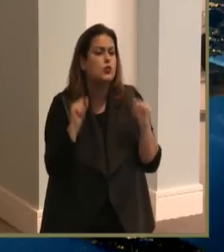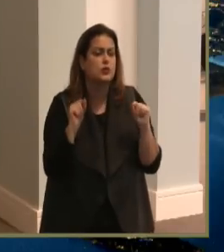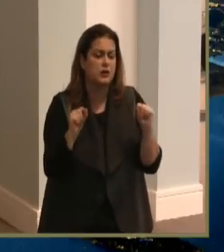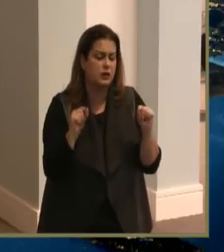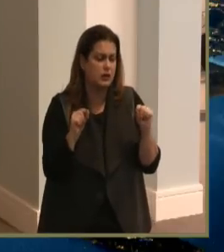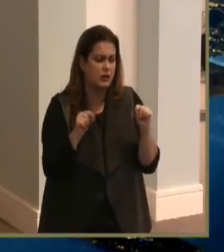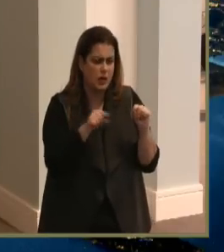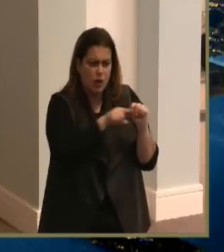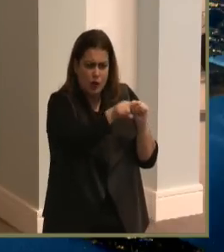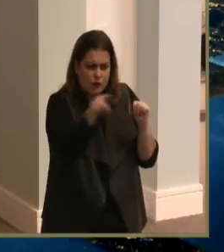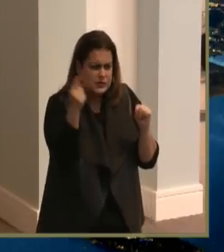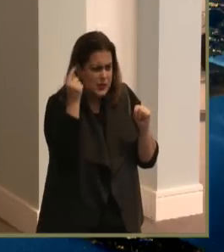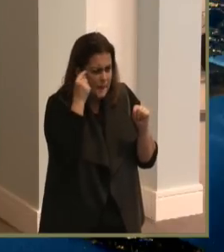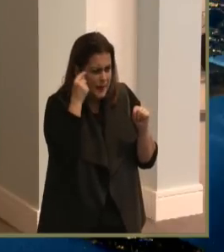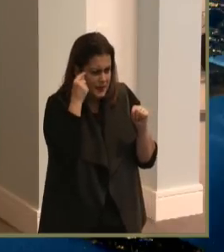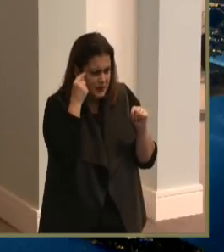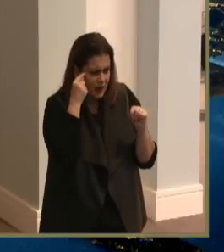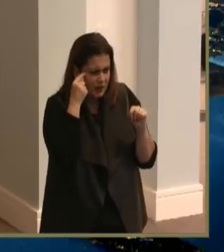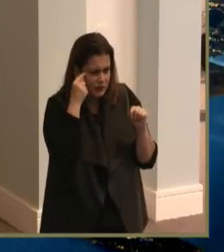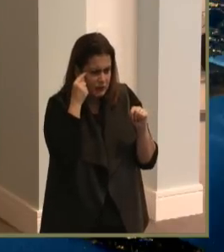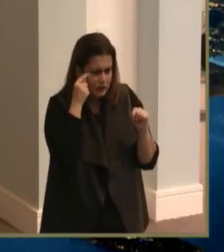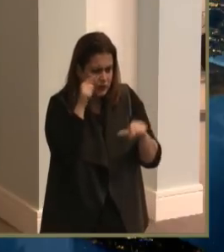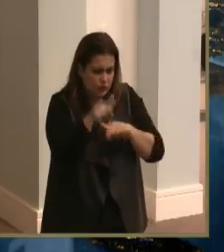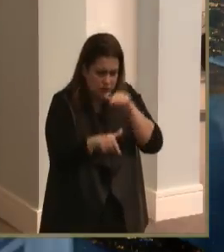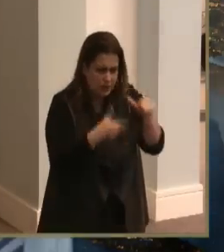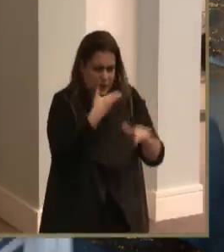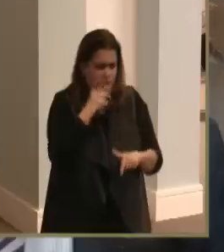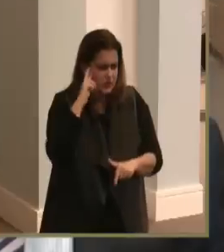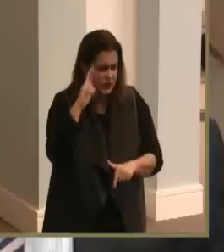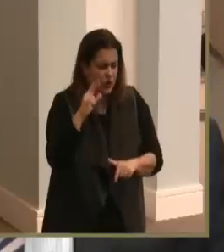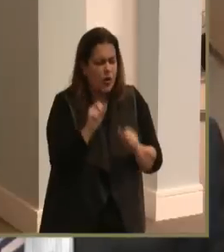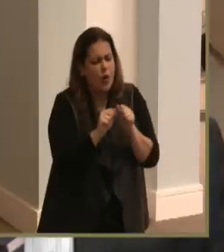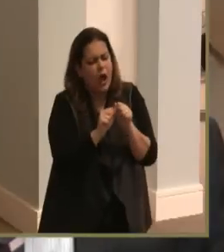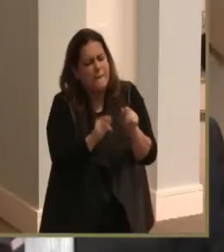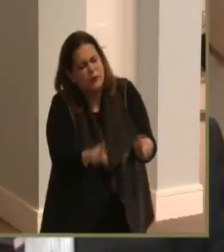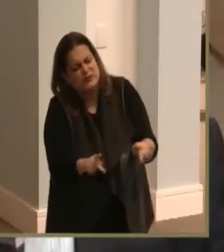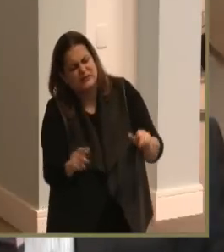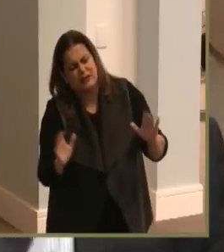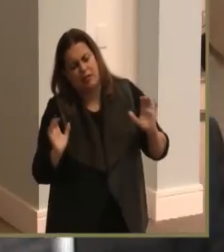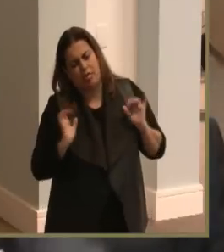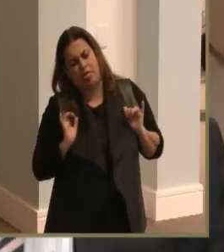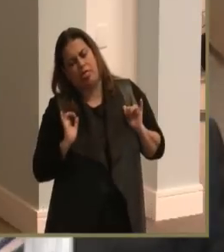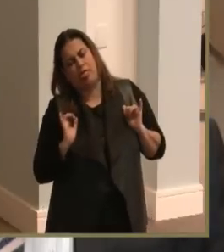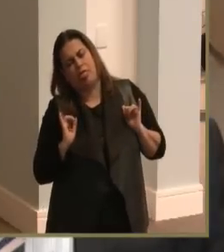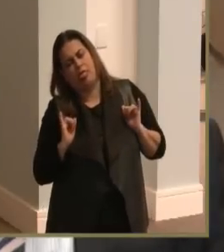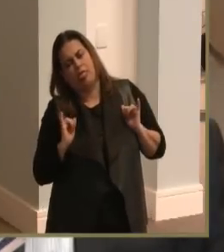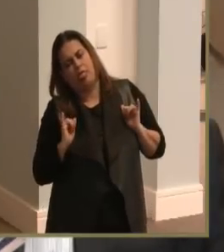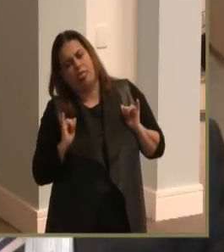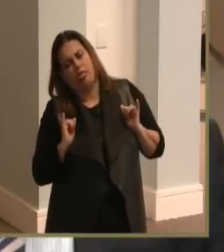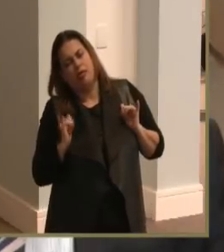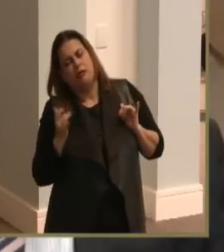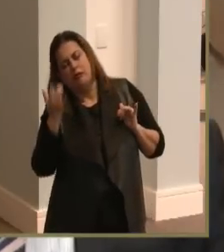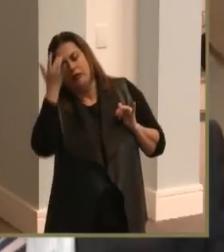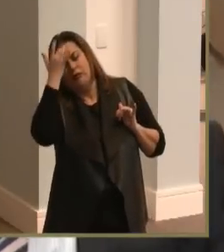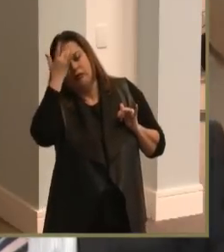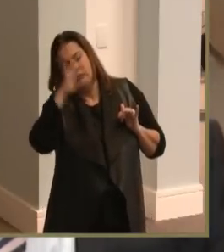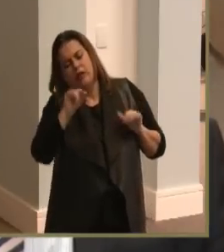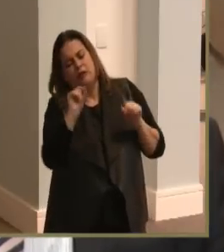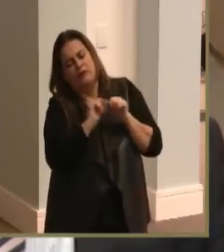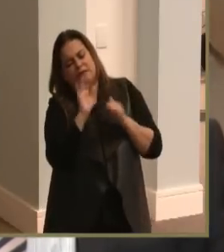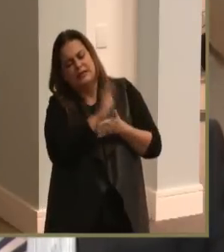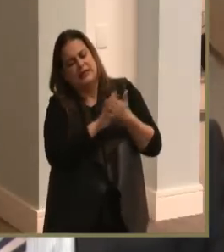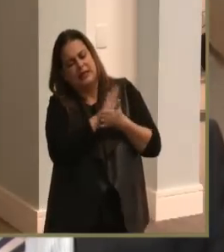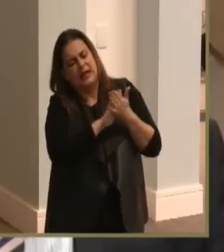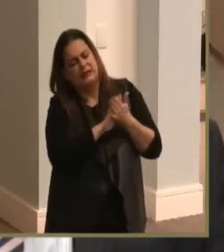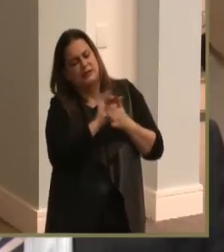Você tem pensado na obra do Senhor? Muitos pensam, eu irei me aposentar, e eu não quero mais saber de absolutamente nada, quero